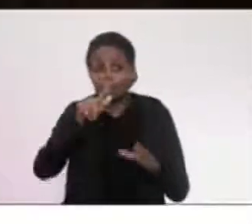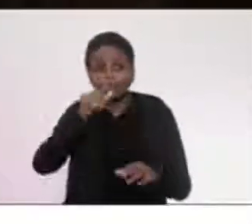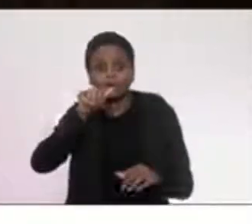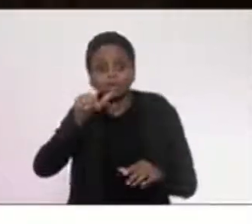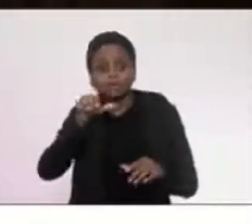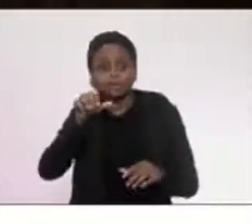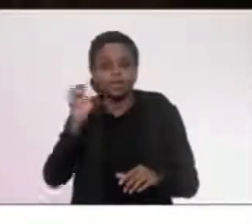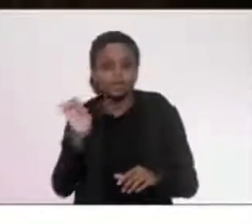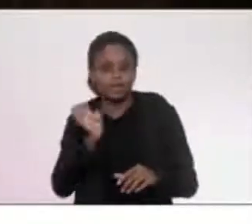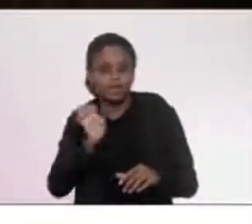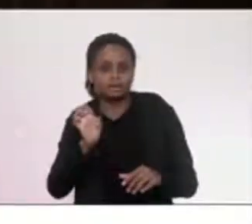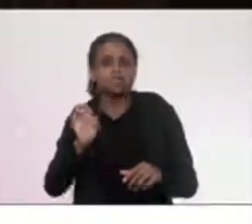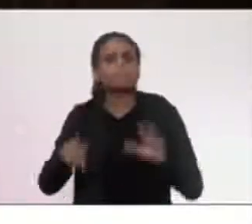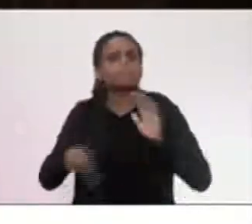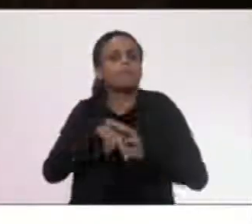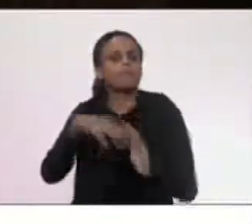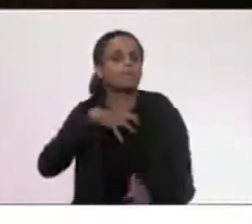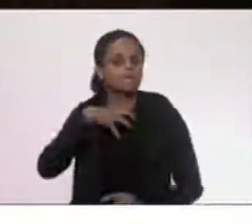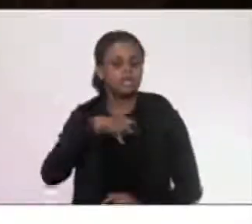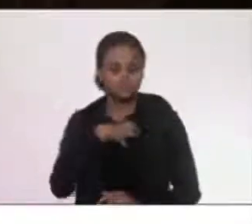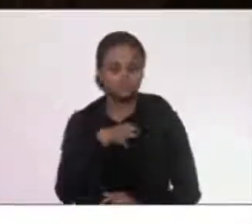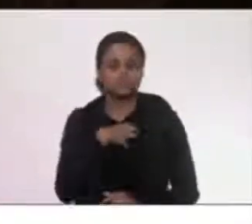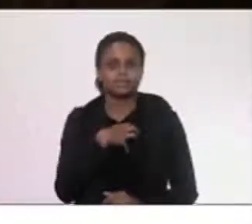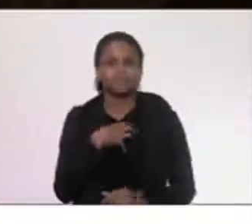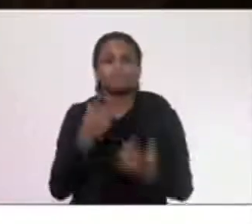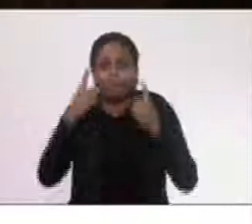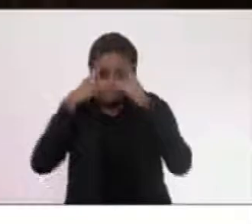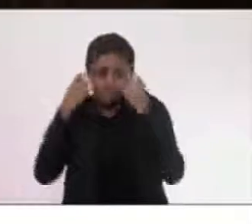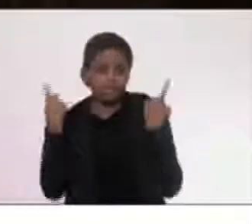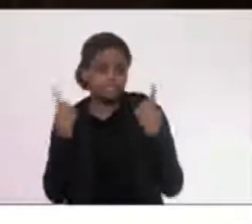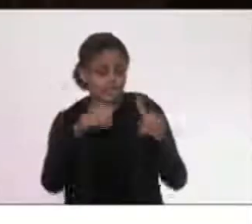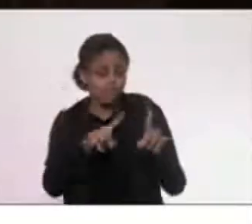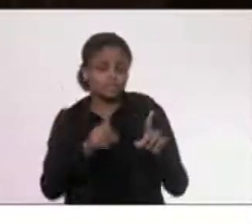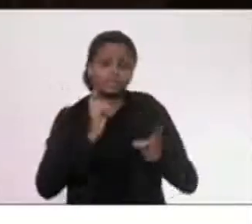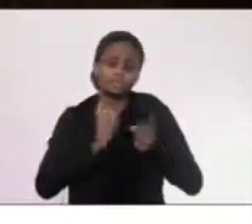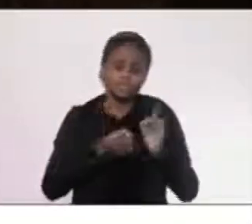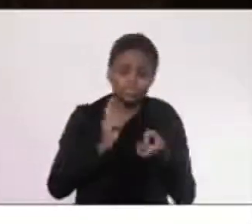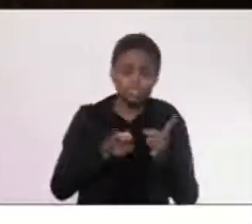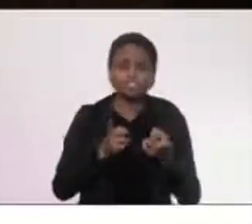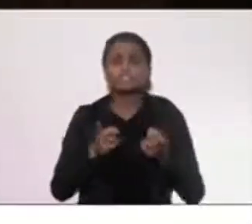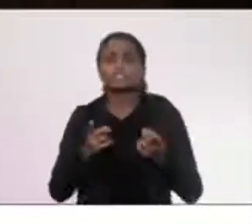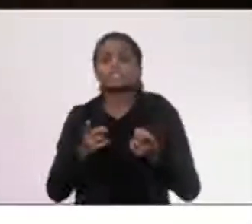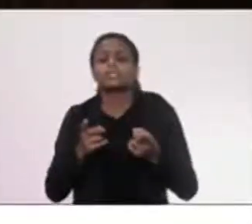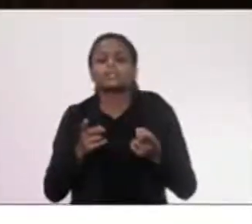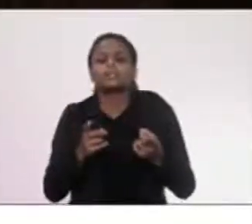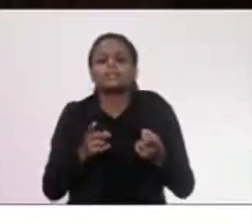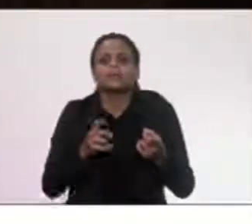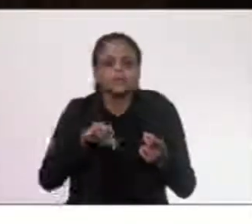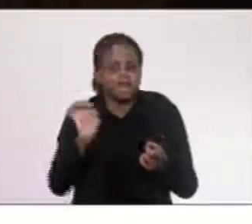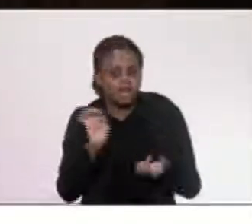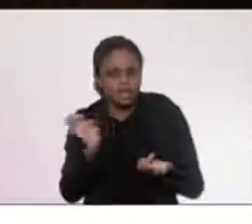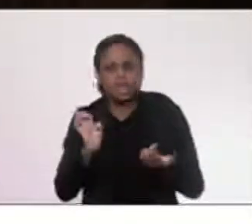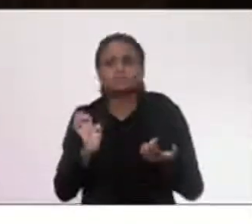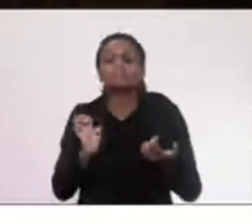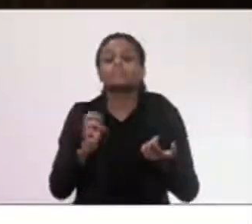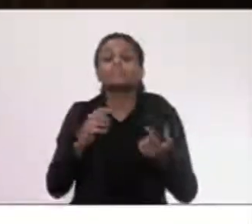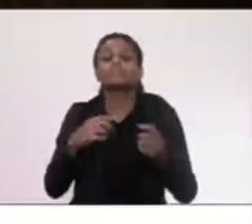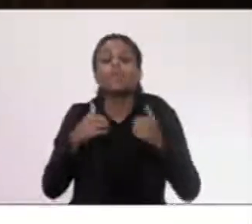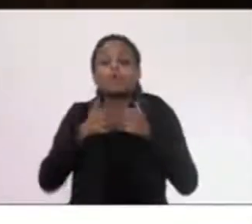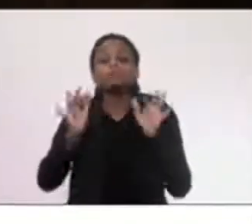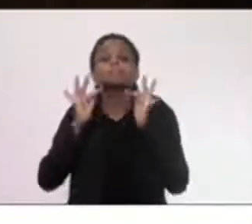Bahia. Então a violência contra travestis, transexuais, começa sim no ambiente familiar, quando